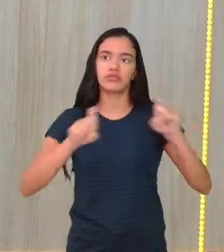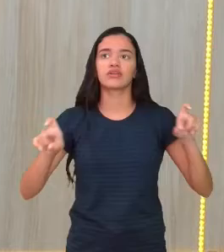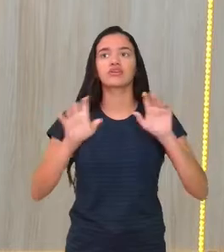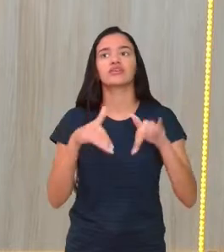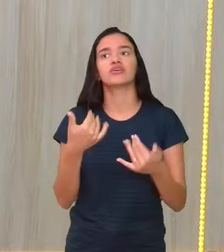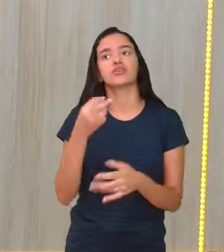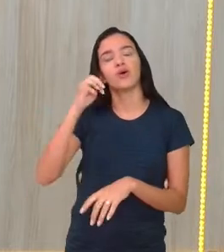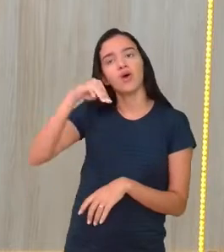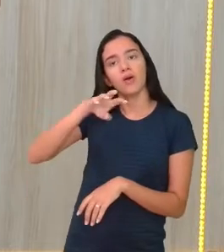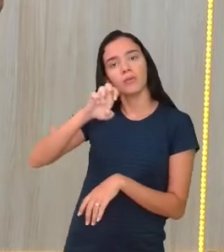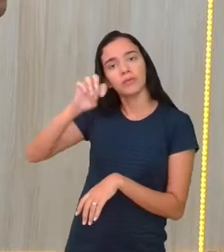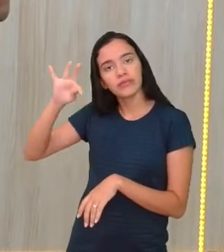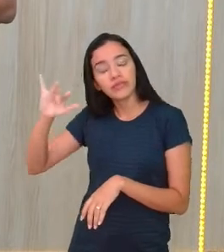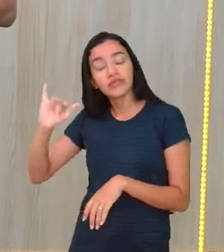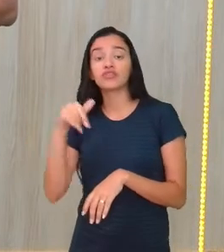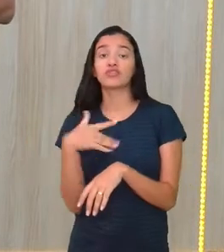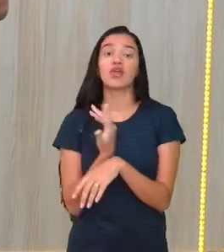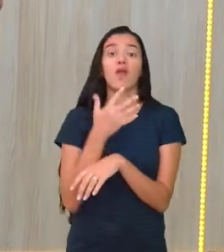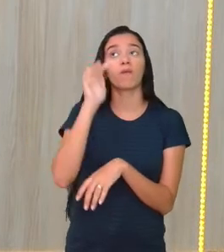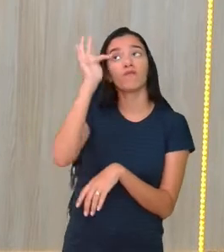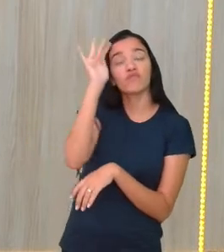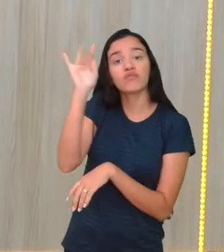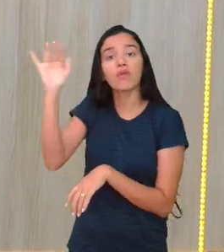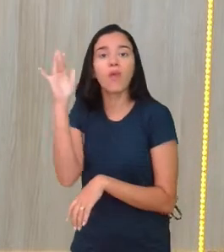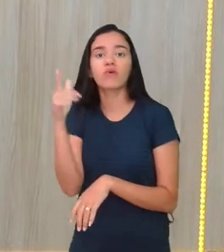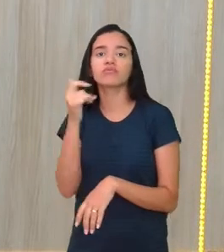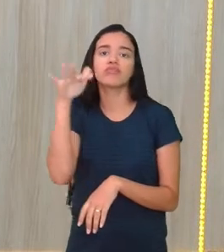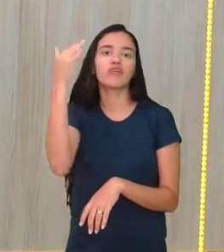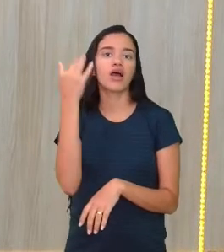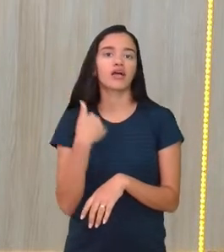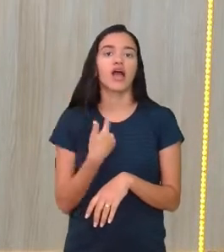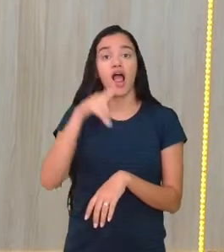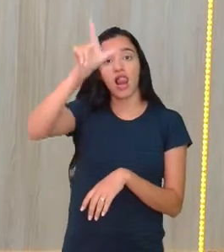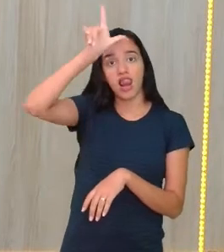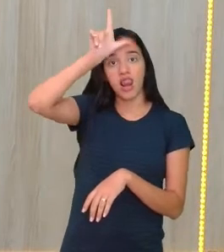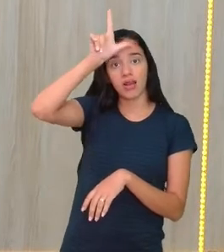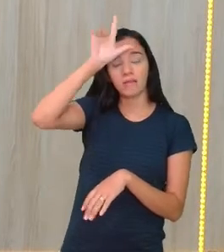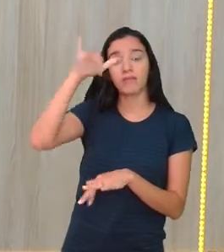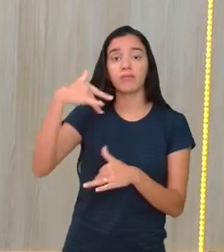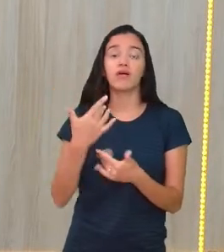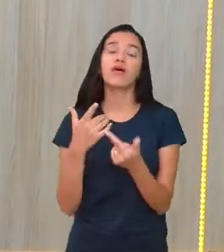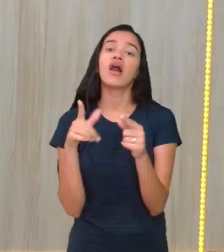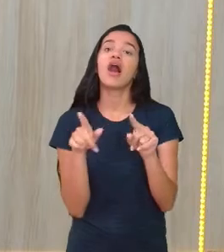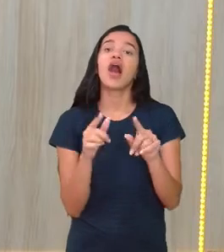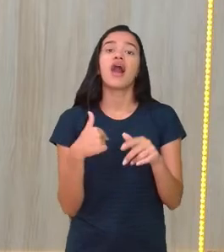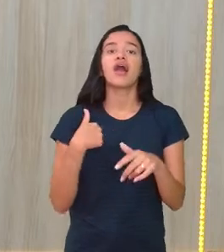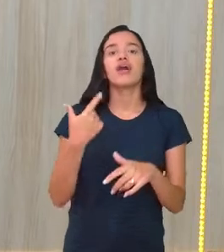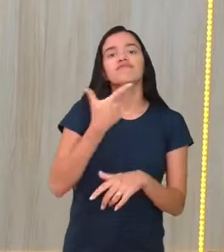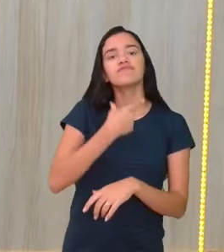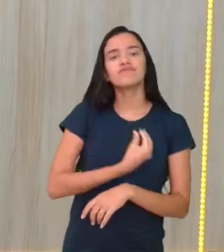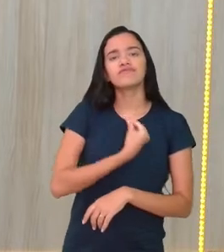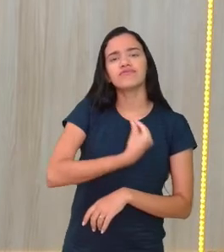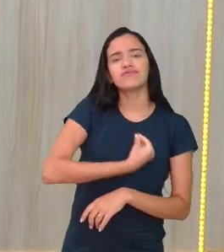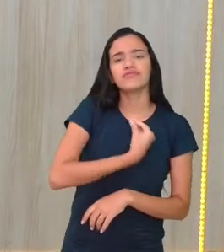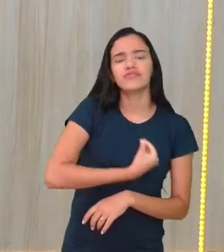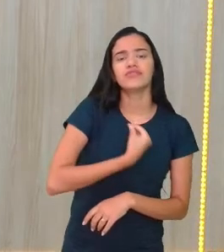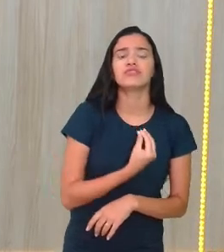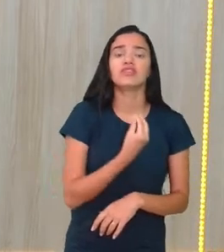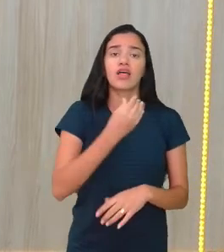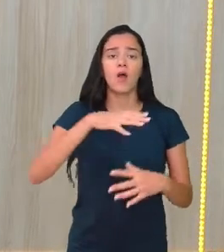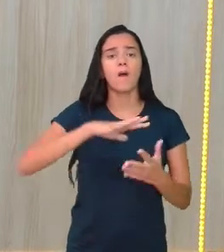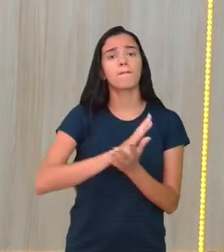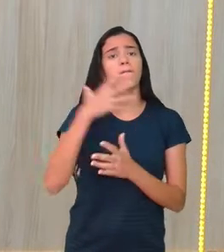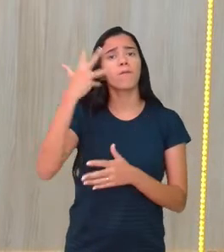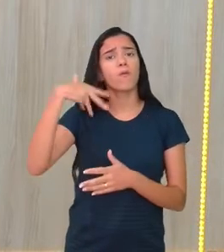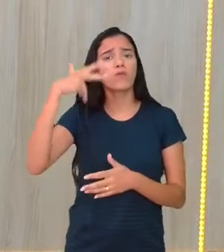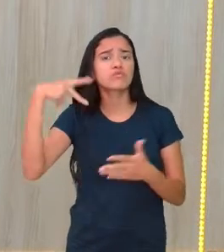Nietzsche, que é um filósofo alemão. Né? E ele disse: a vida sem a música é simplesmente